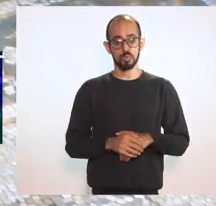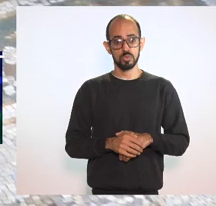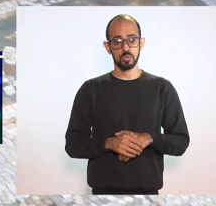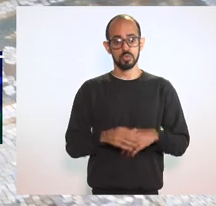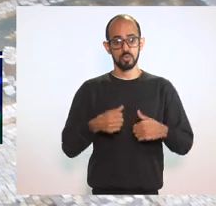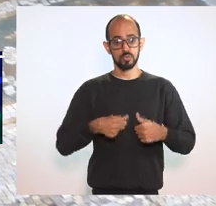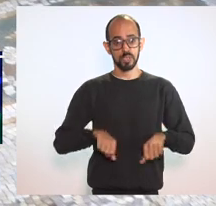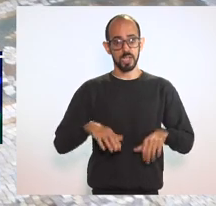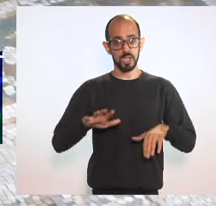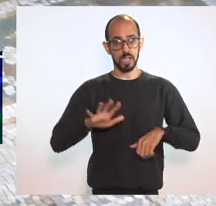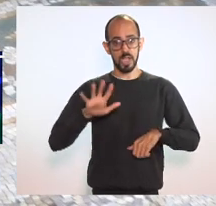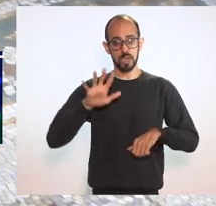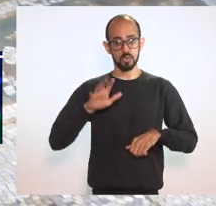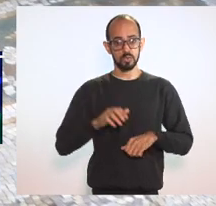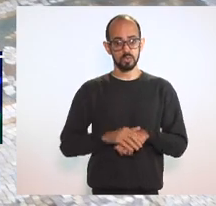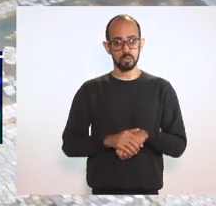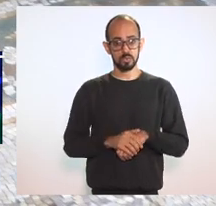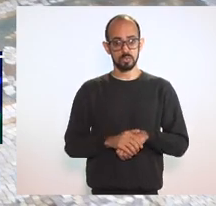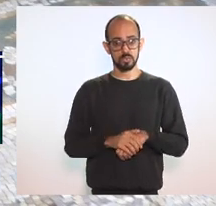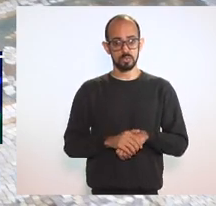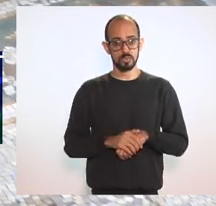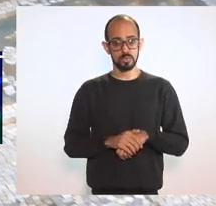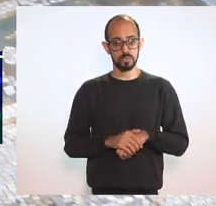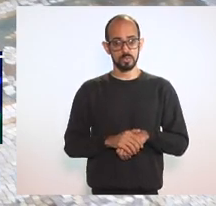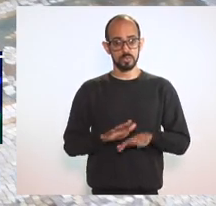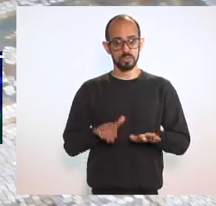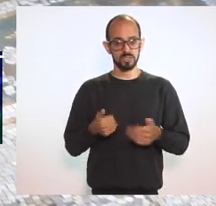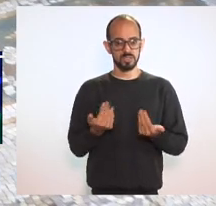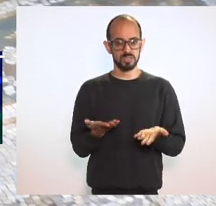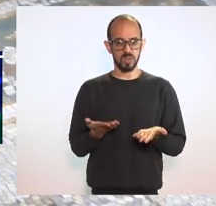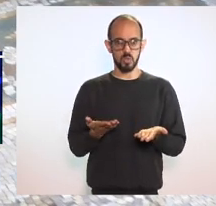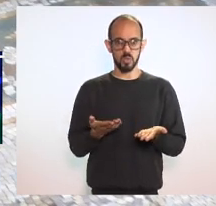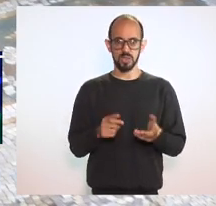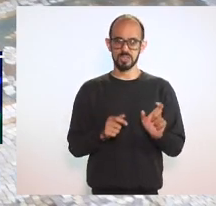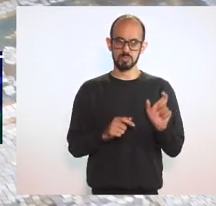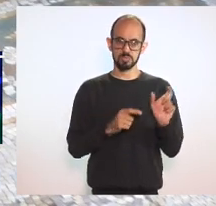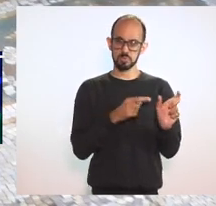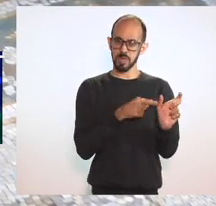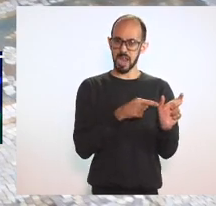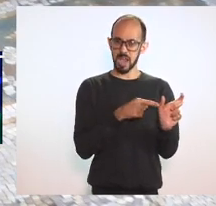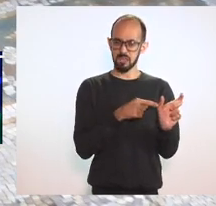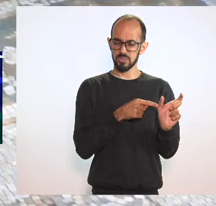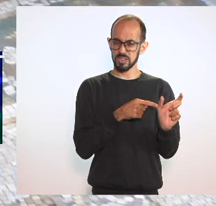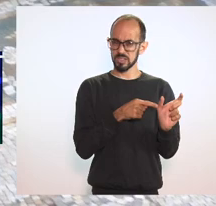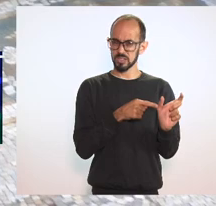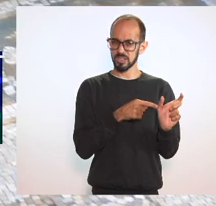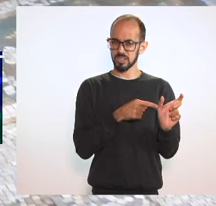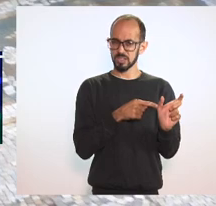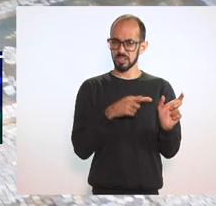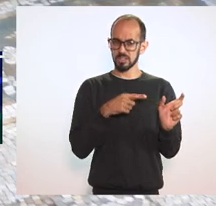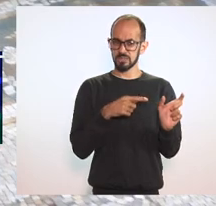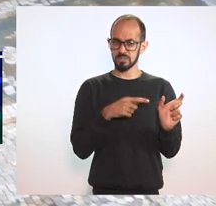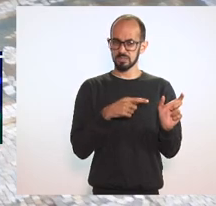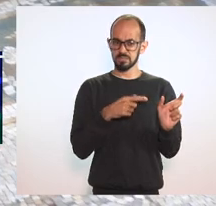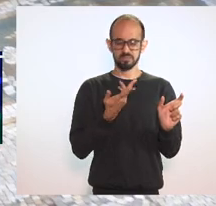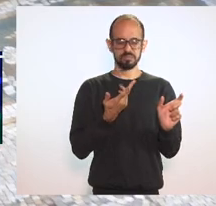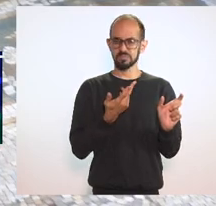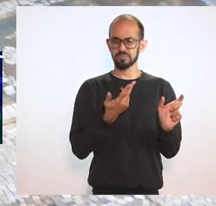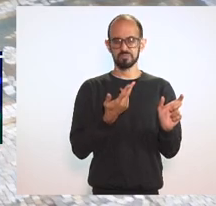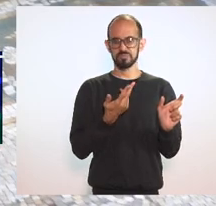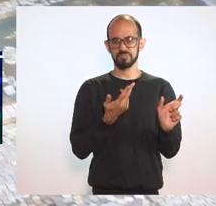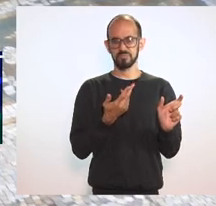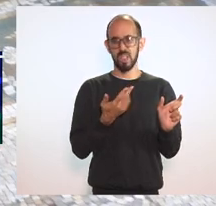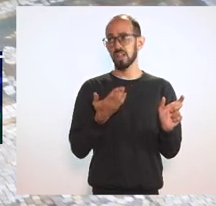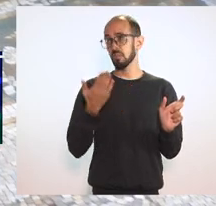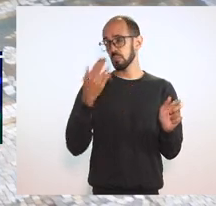Então esse tipo de gracinha esse tipo de palavreado pejorativo e eu quero que refutar não só para você nesse